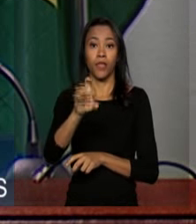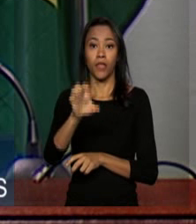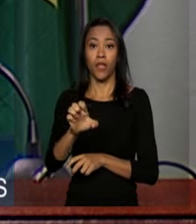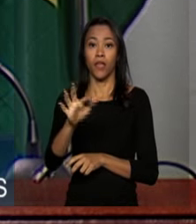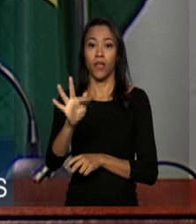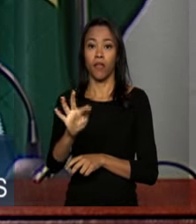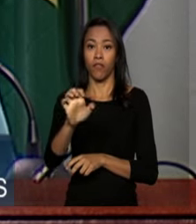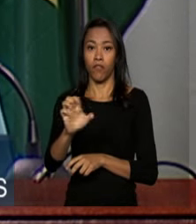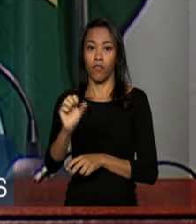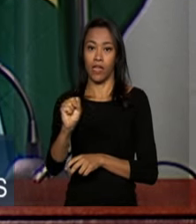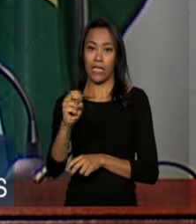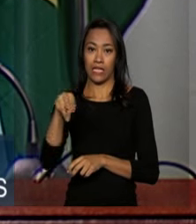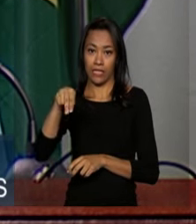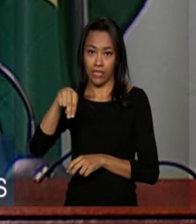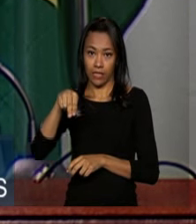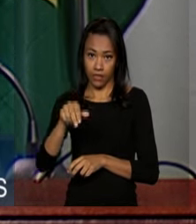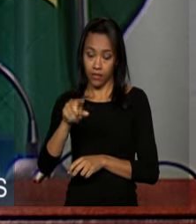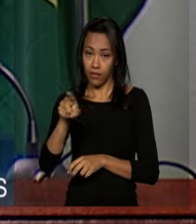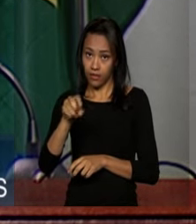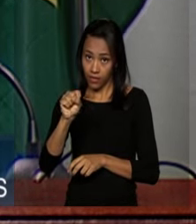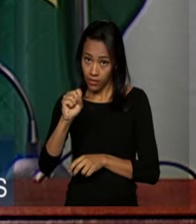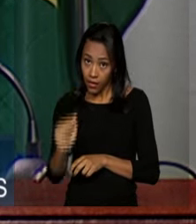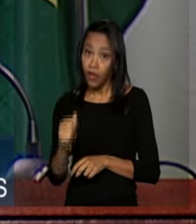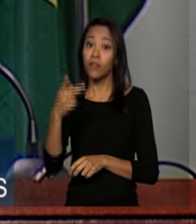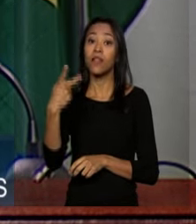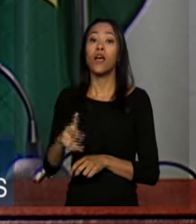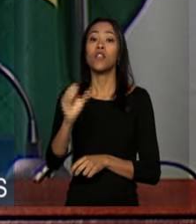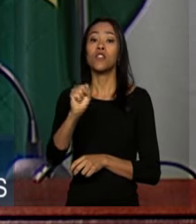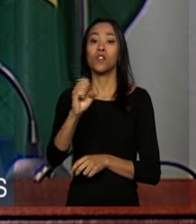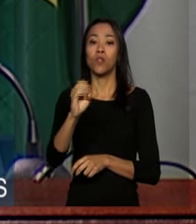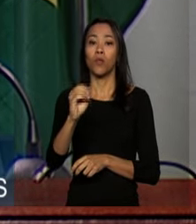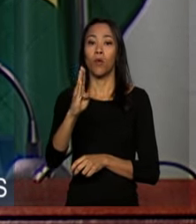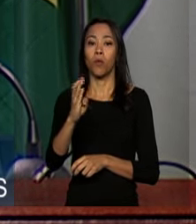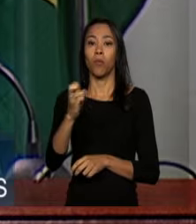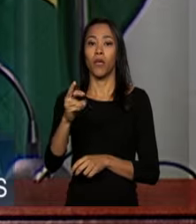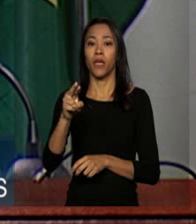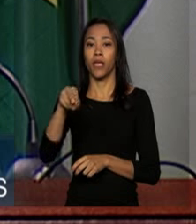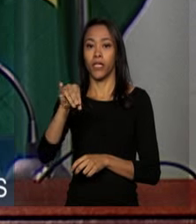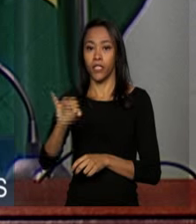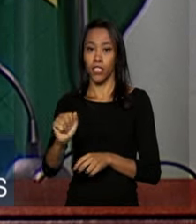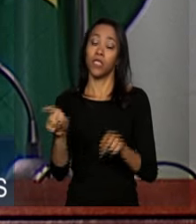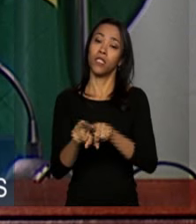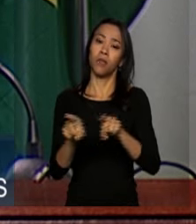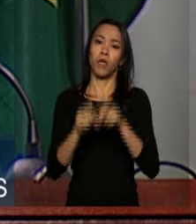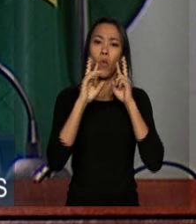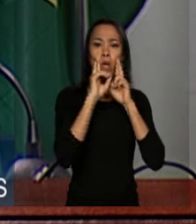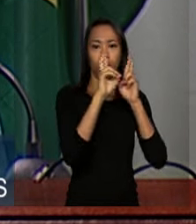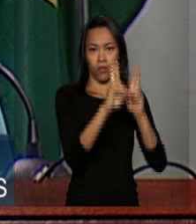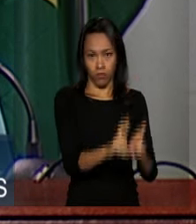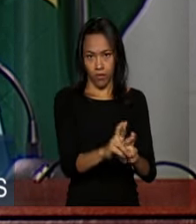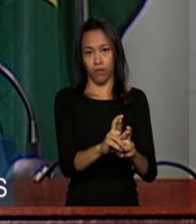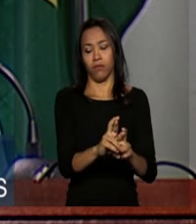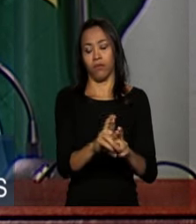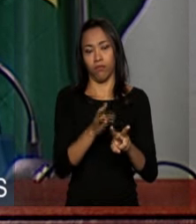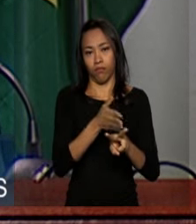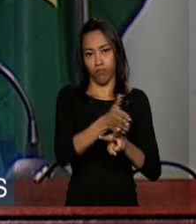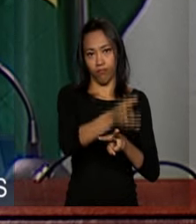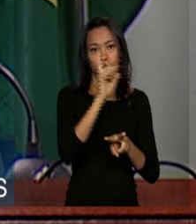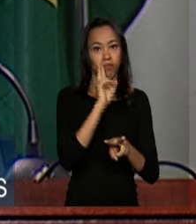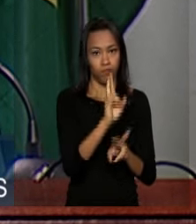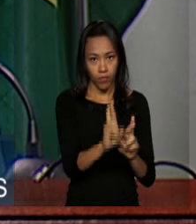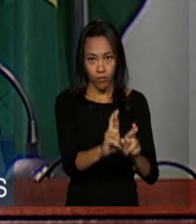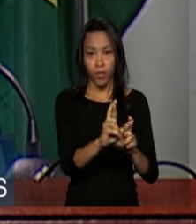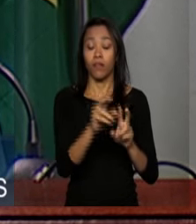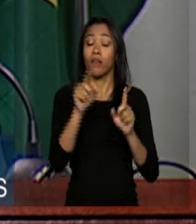da soberania nacional e o respeito à soberania popular, que é